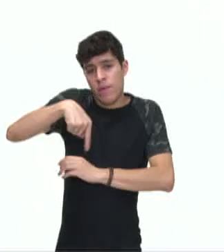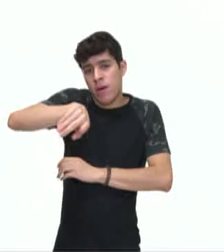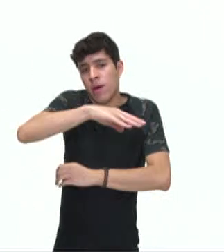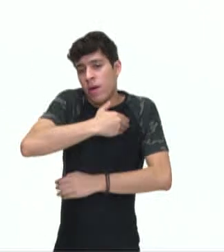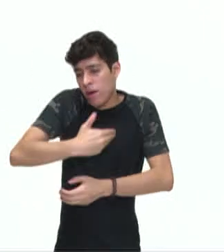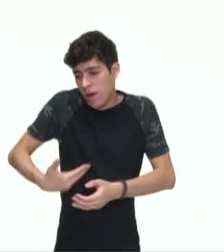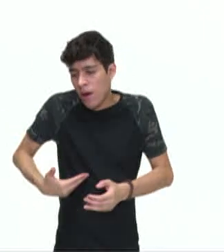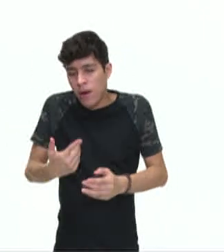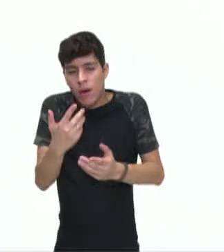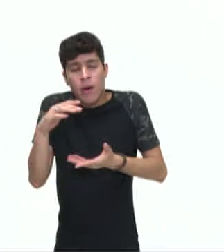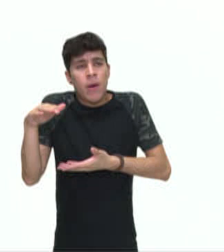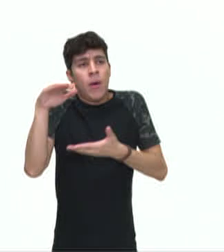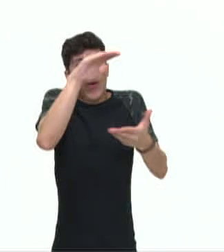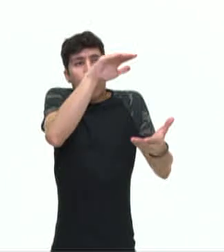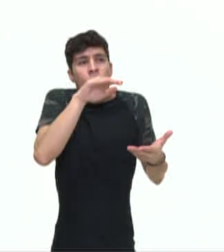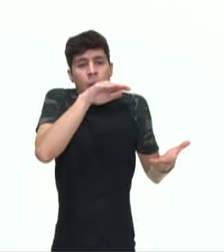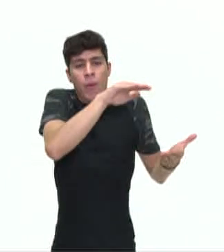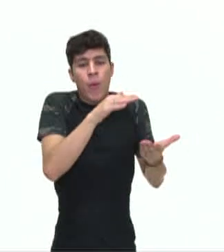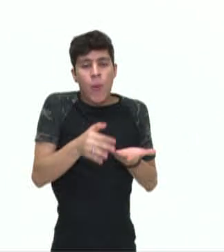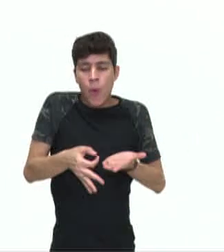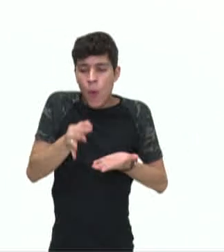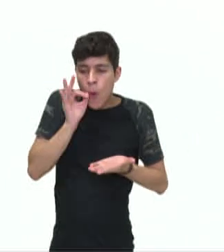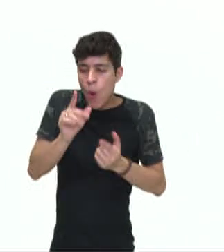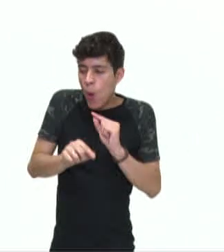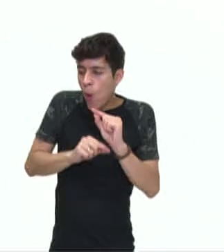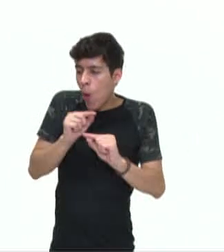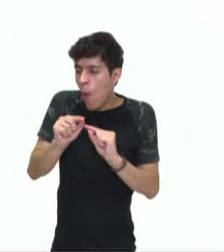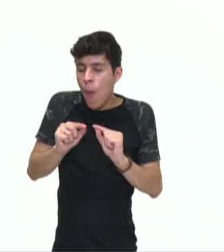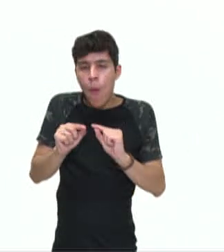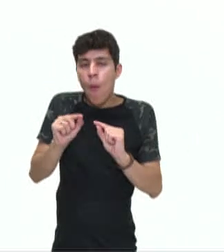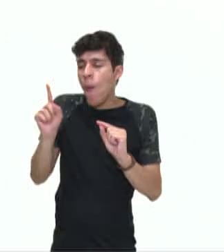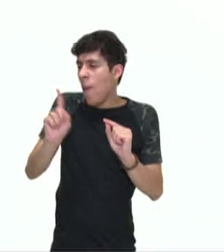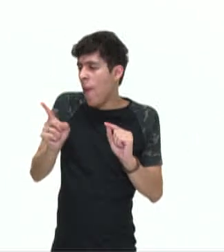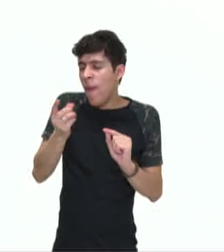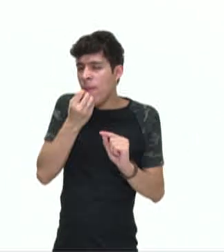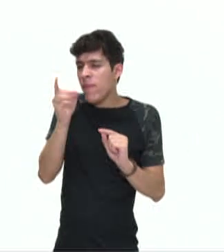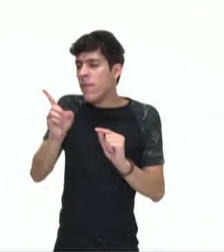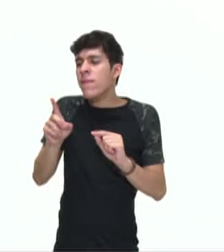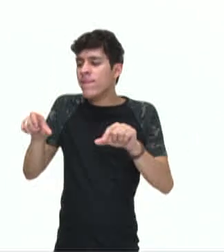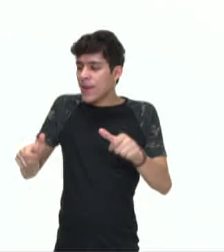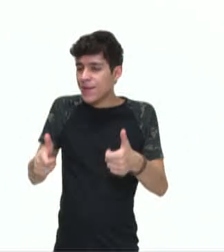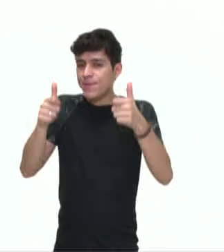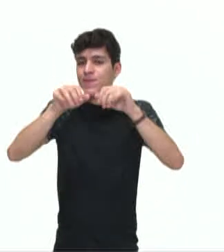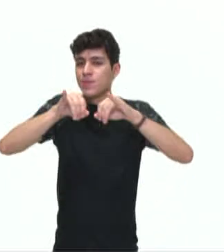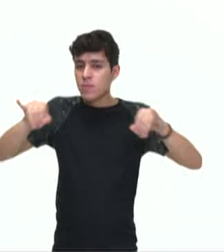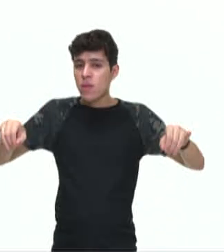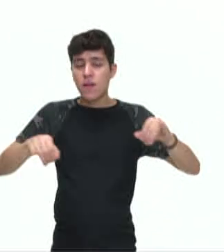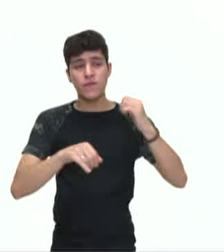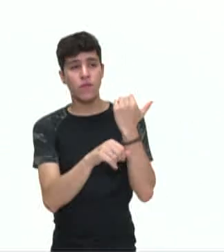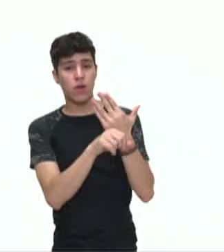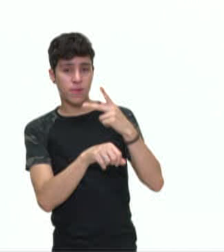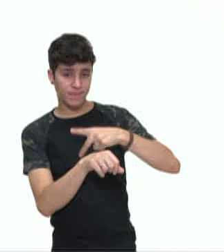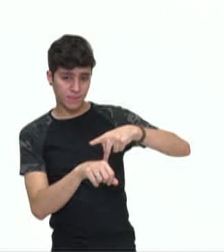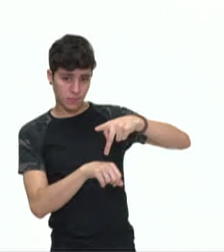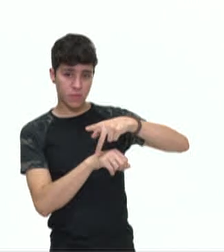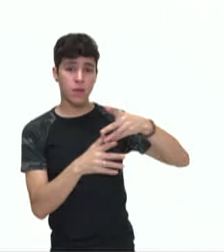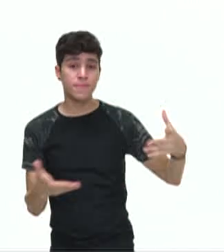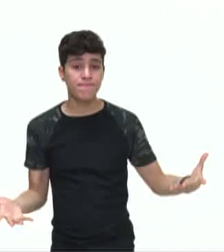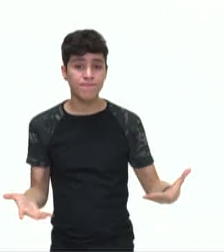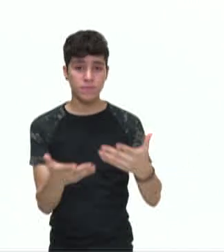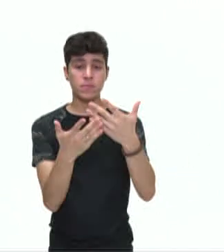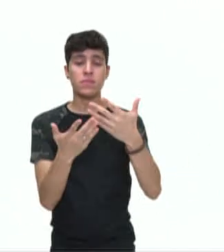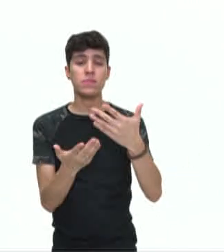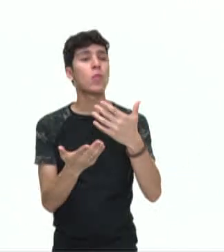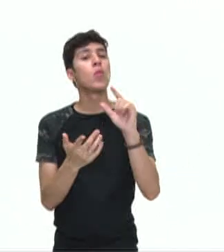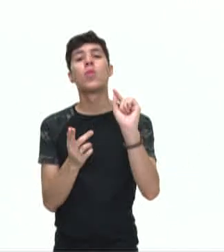a exportação de tipos inferiores de café fosse desencorajada e que fosse melhorada a propaganda no exterior, que se estimulasse o